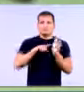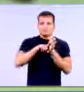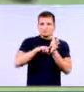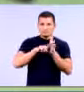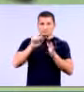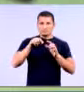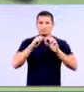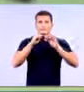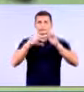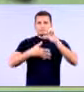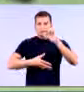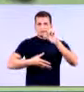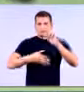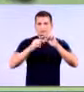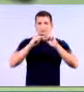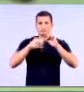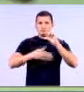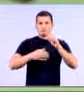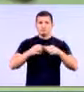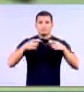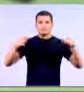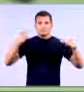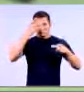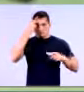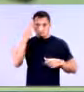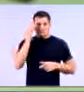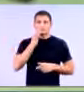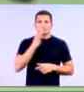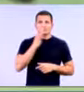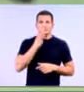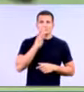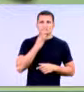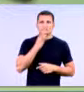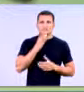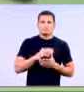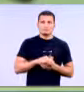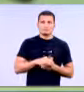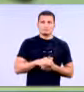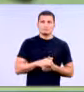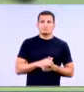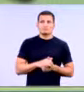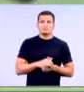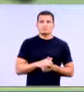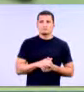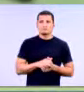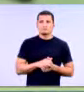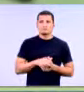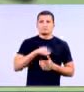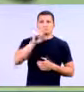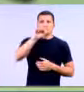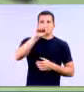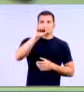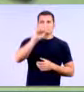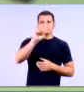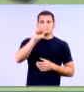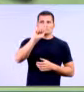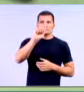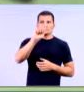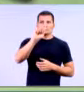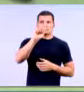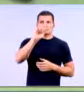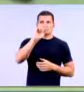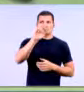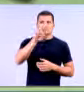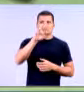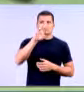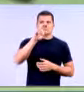Google, né, que a maioria das pessoas conhece, o Search da Yahoo, o Bing, e